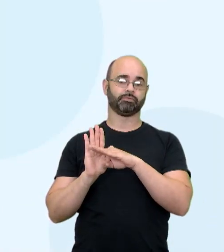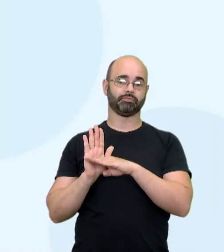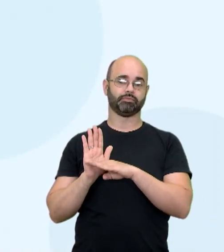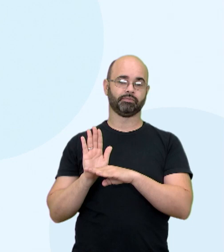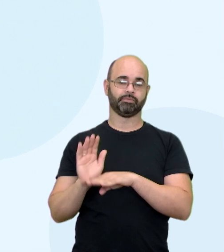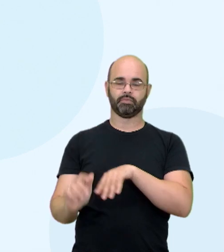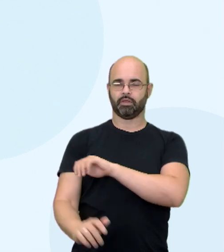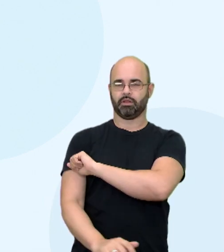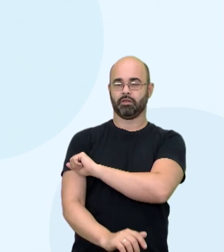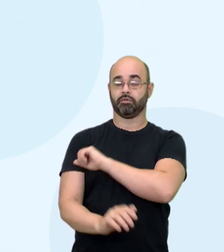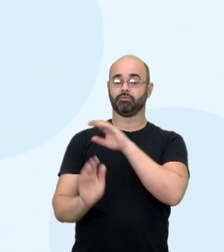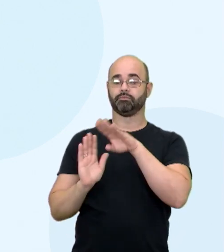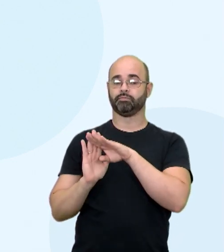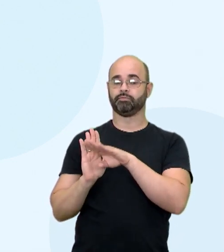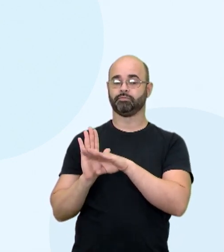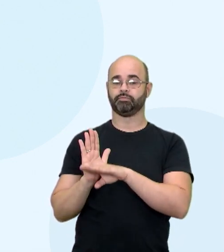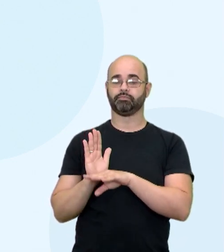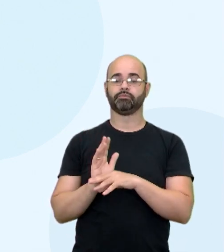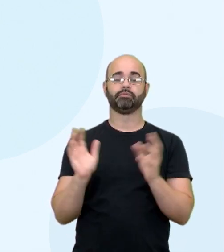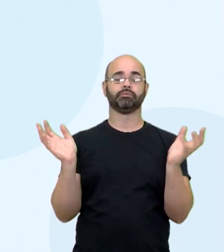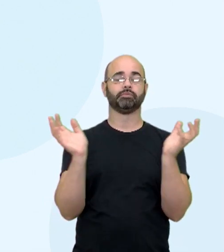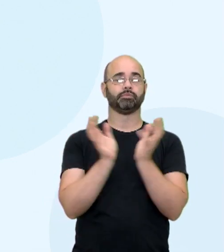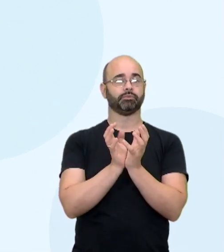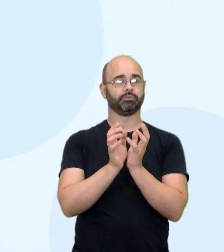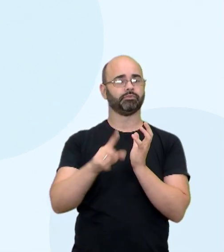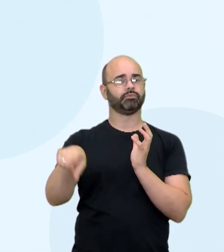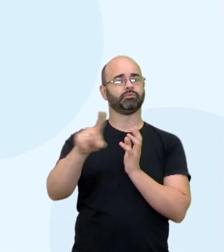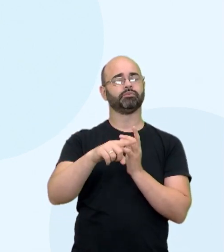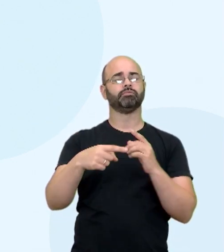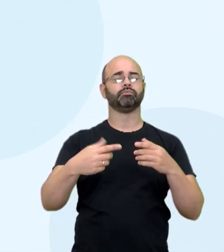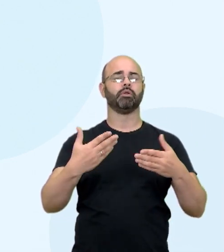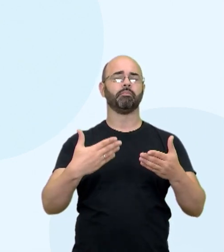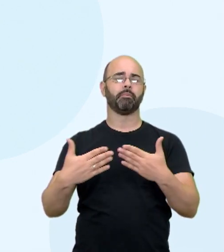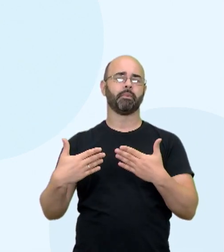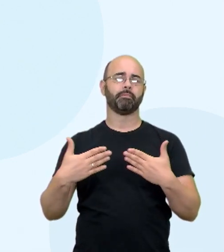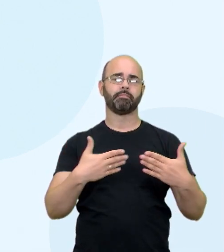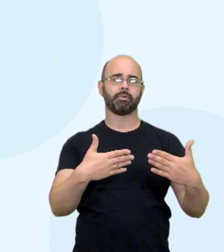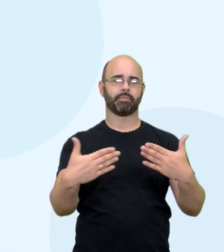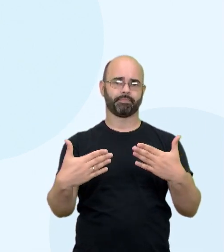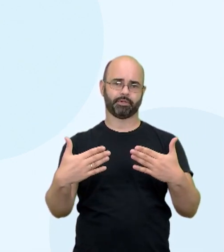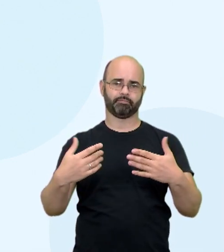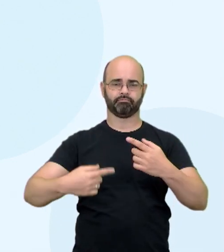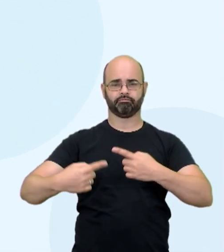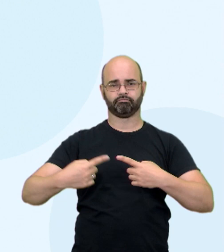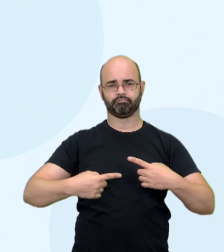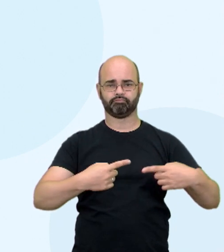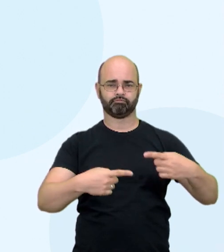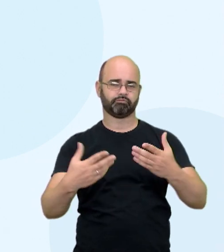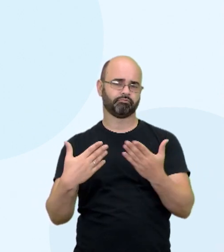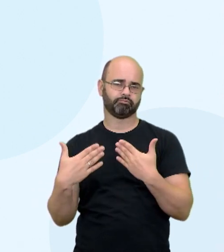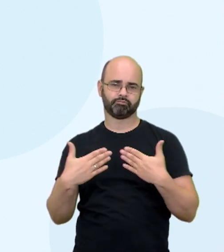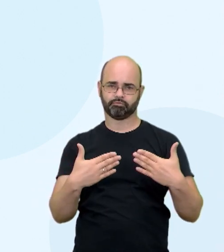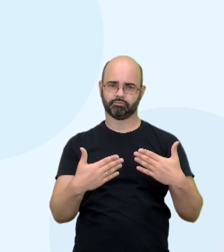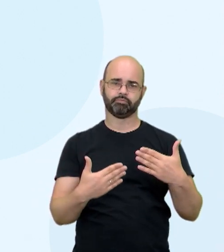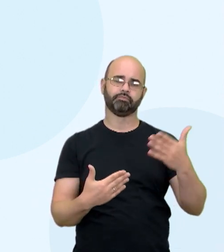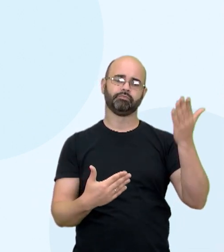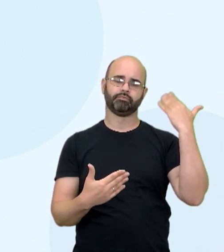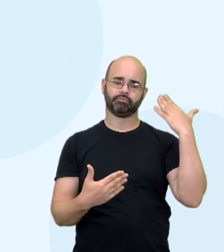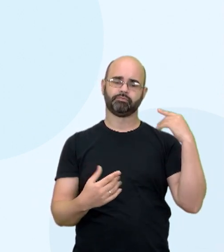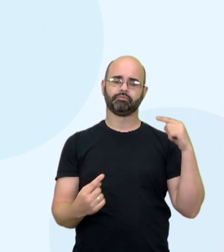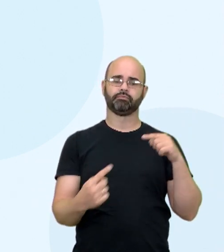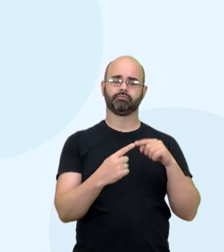o seguinte: em grupos discutam quais relações a Igreja Católica estabeleceu